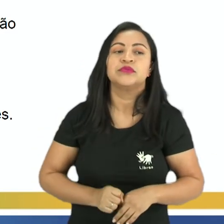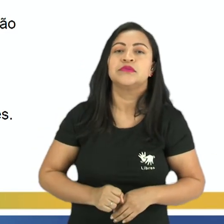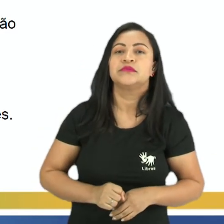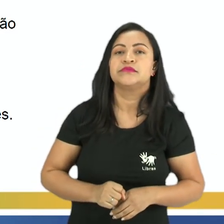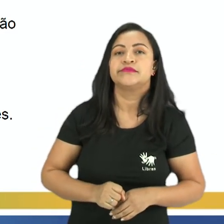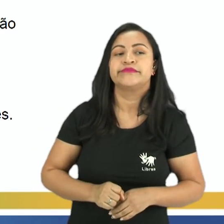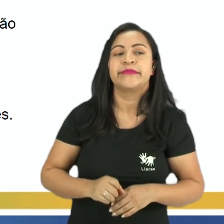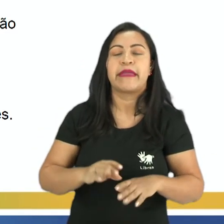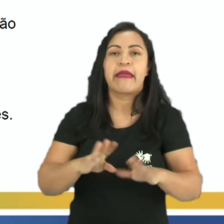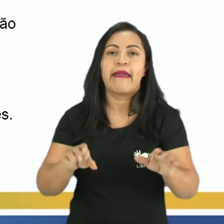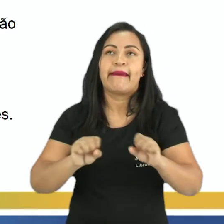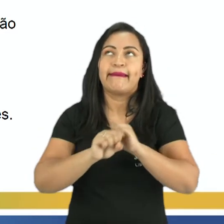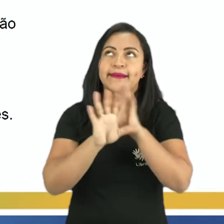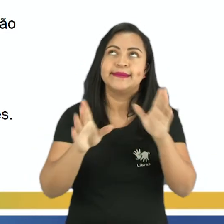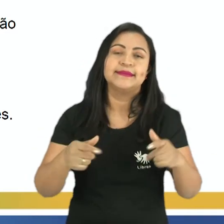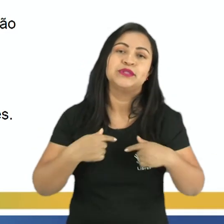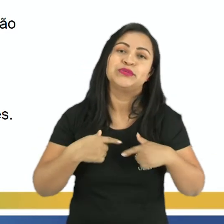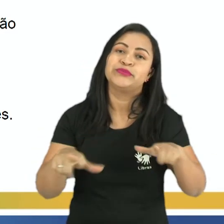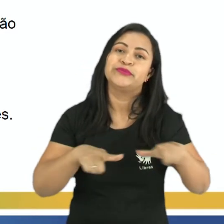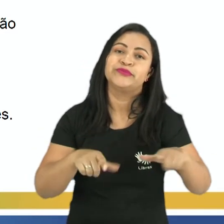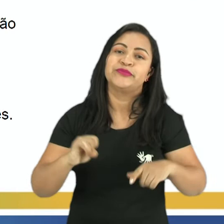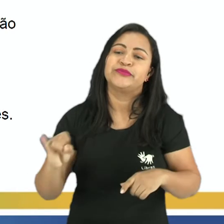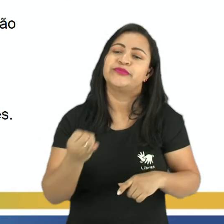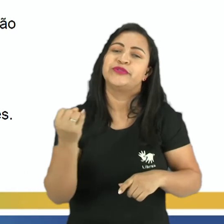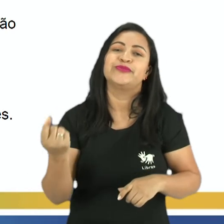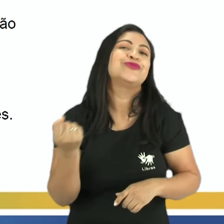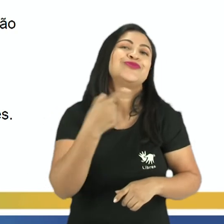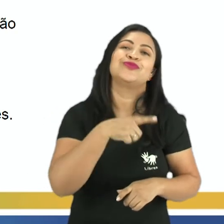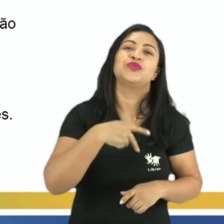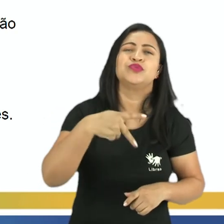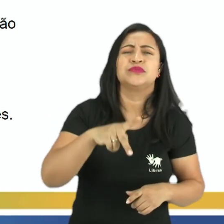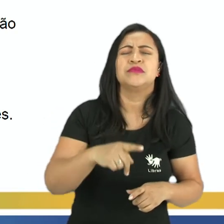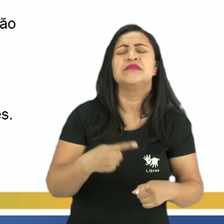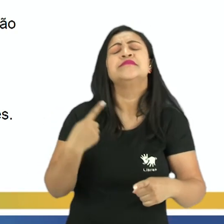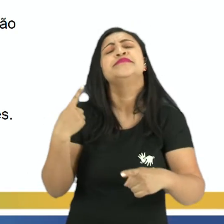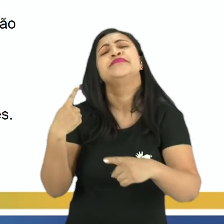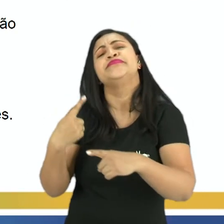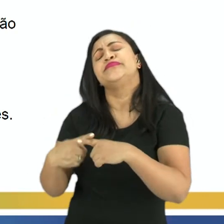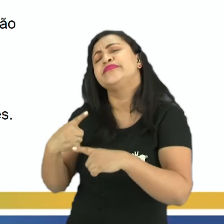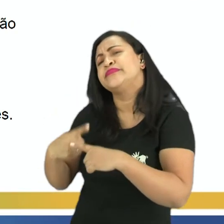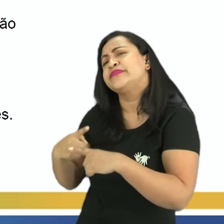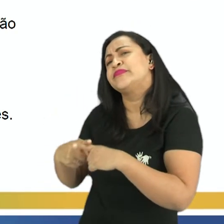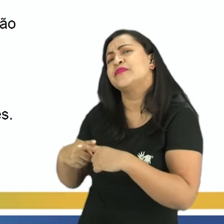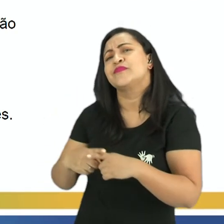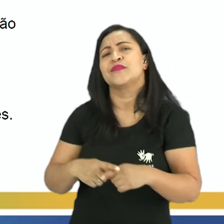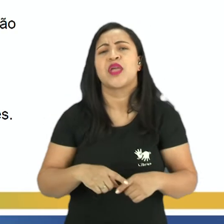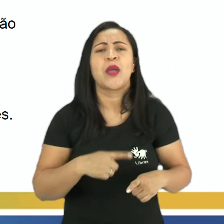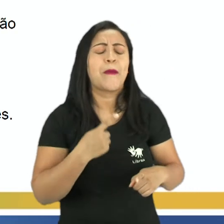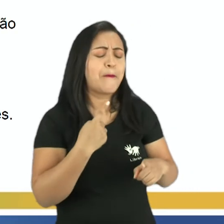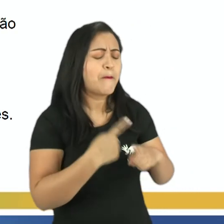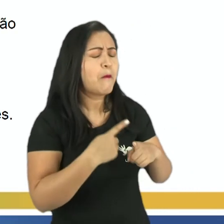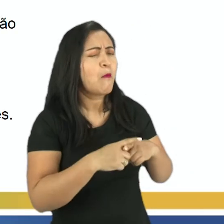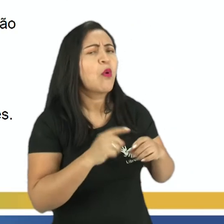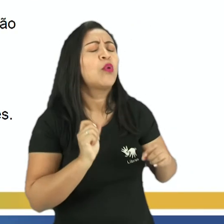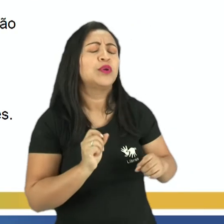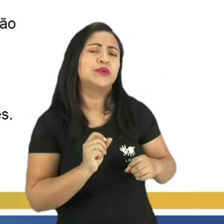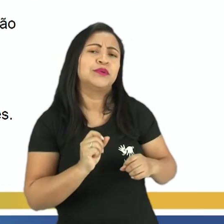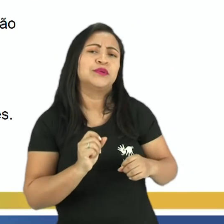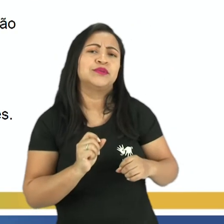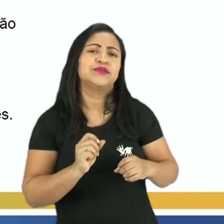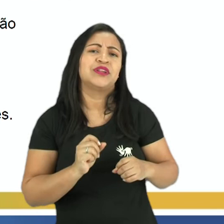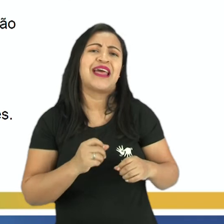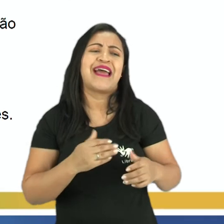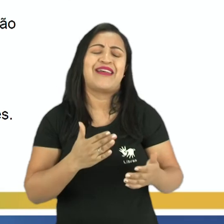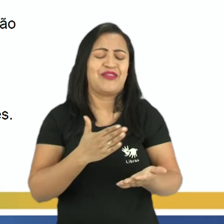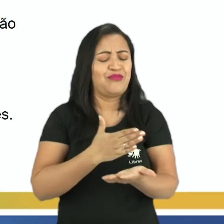É claro que o meu trabalho é mais importante que o seu. Silvia: por quê? Lúcio: porque, ora, não vamos